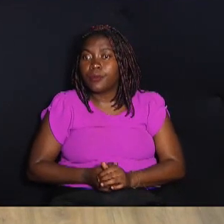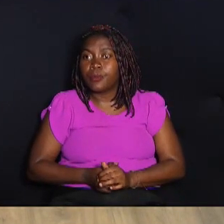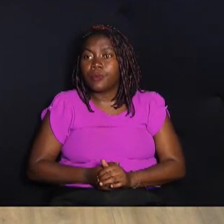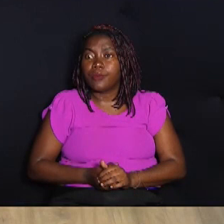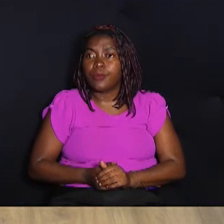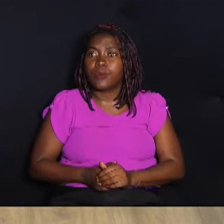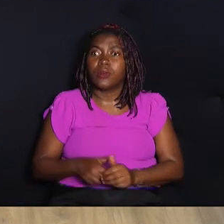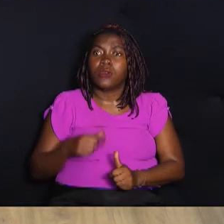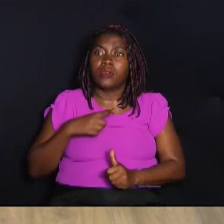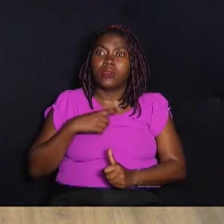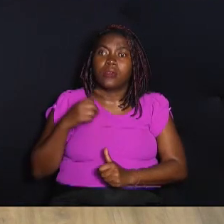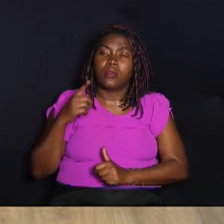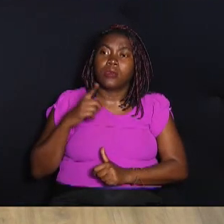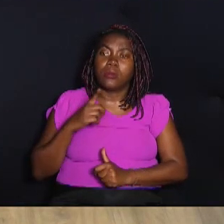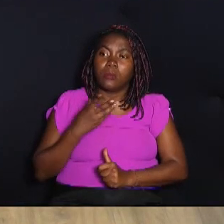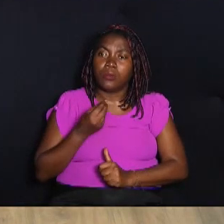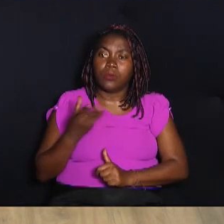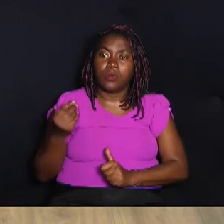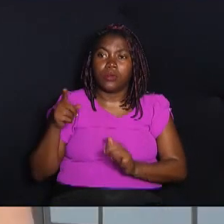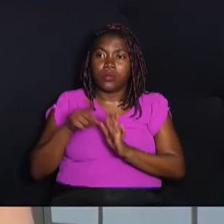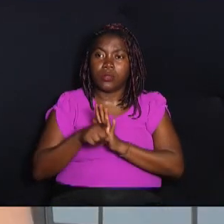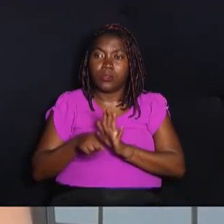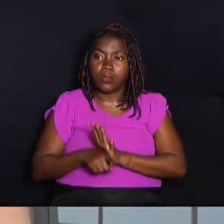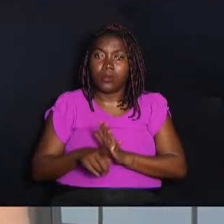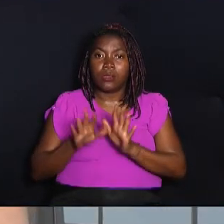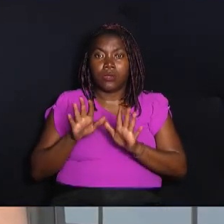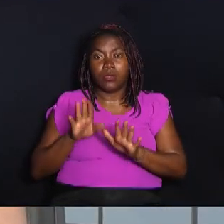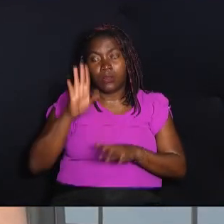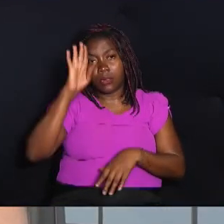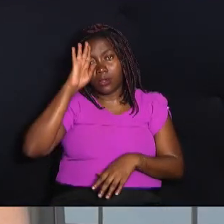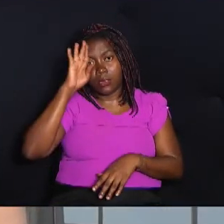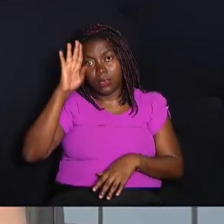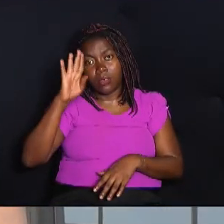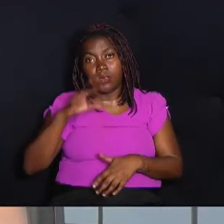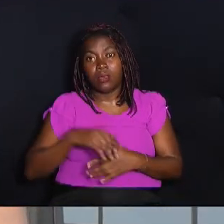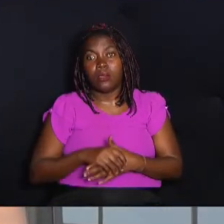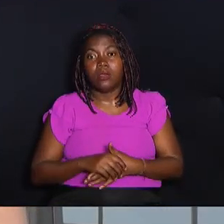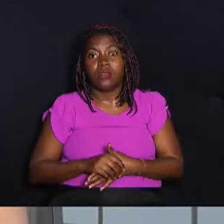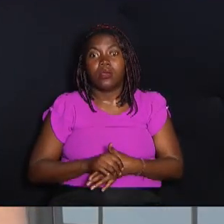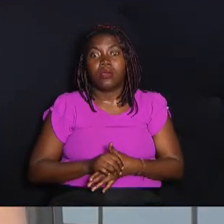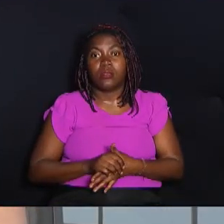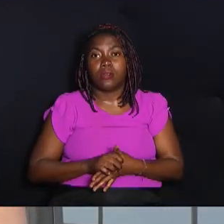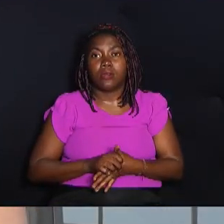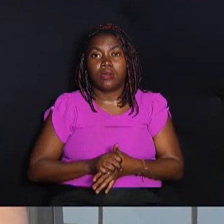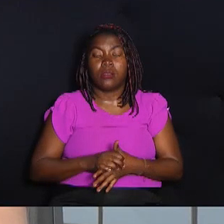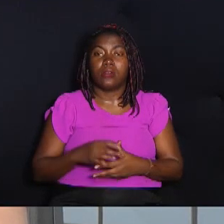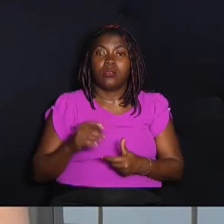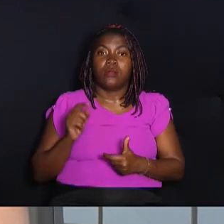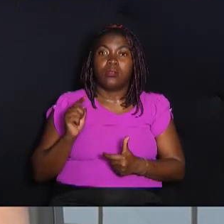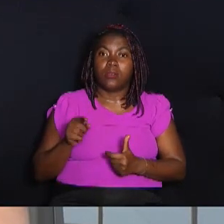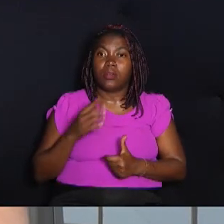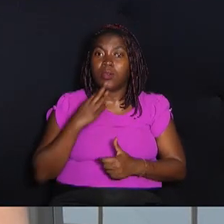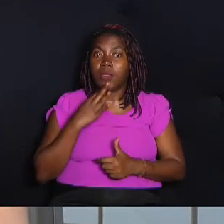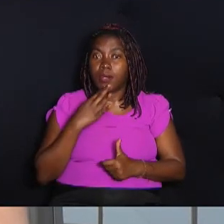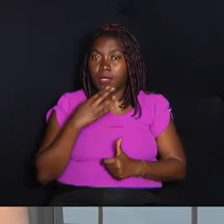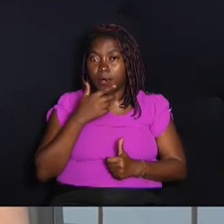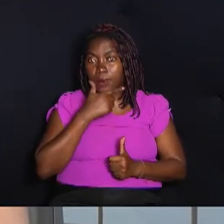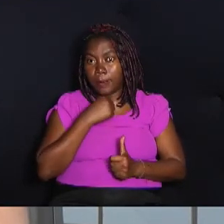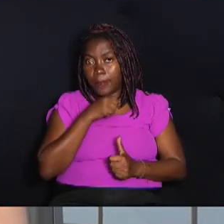muitas questões, né? Mas eu acho que a principal é, assim, você conhece o pai, mãe, conhece o